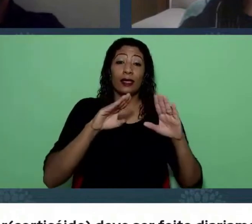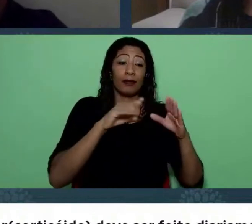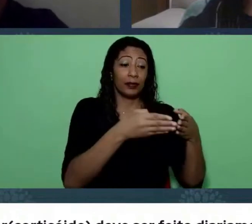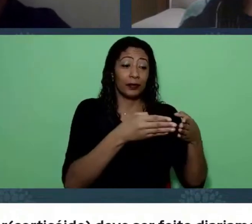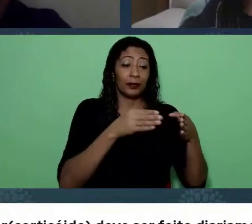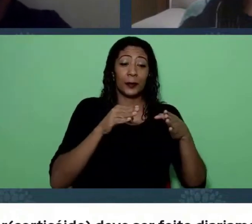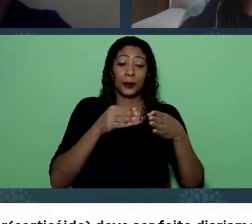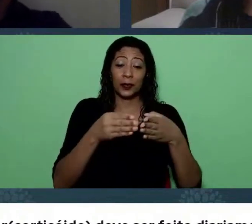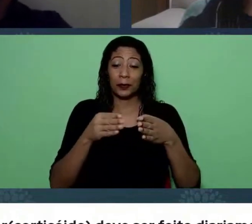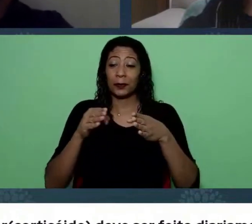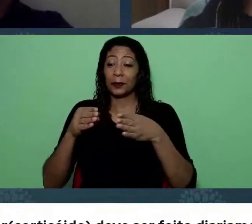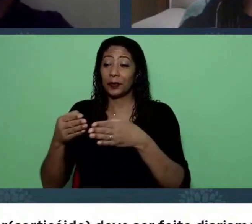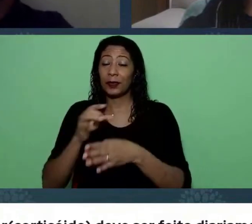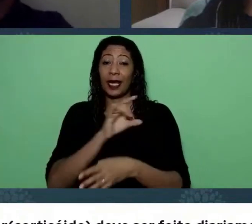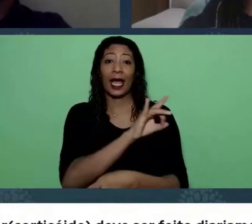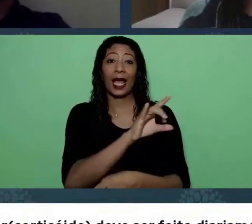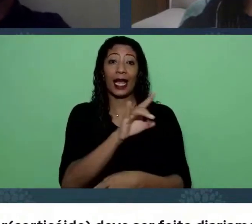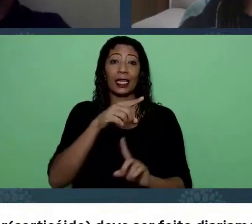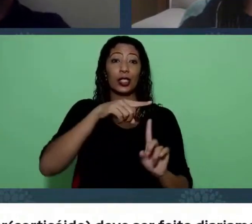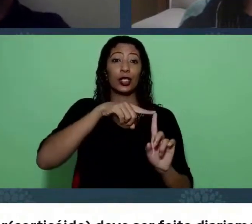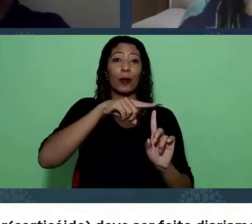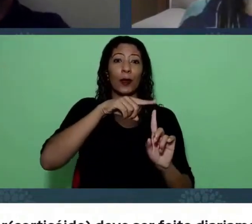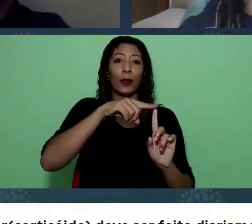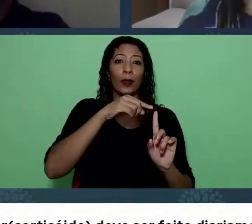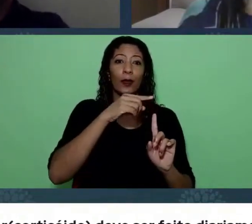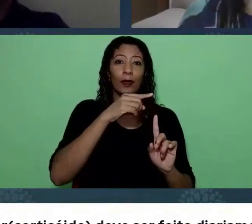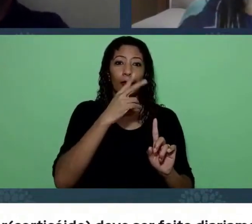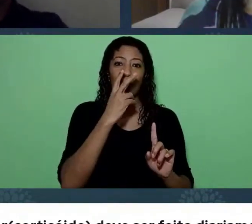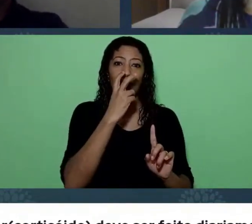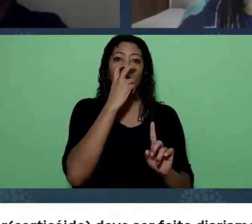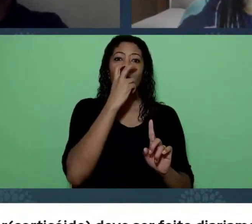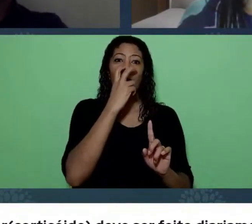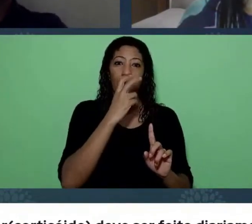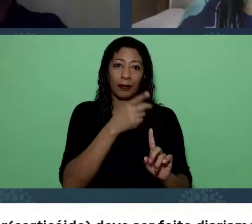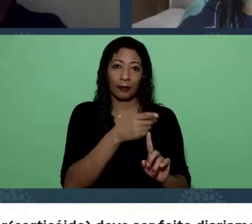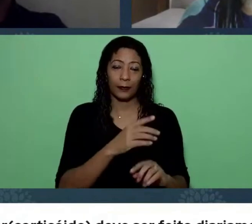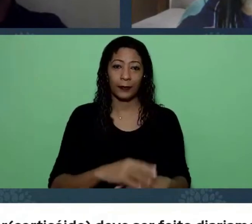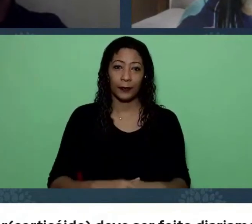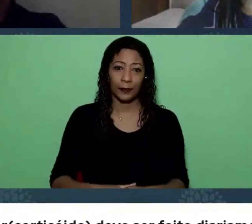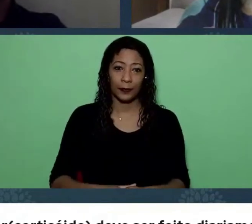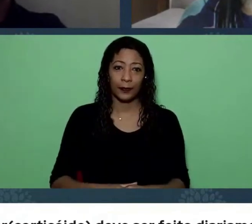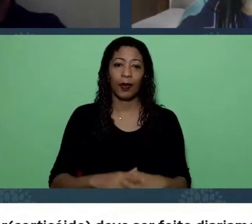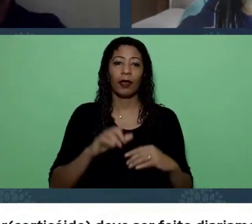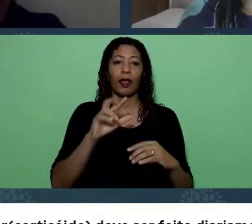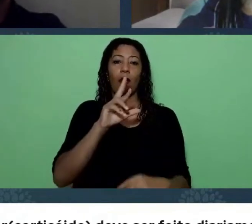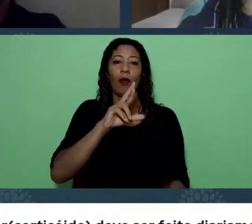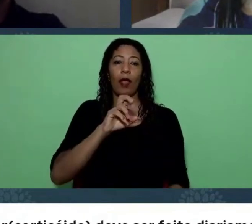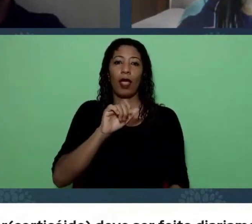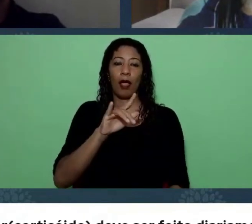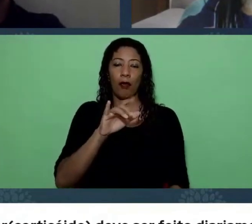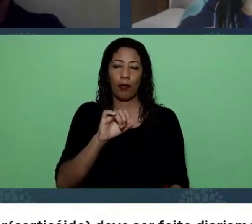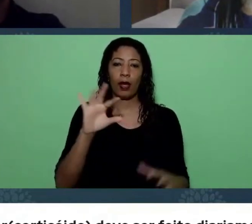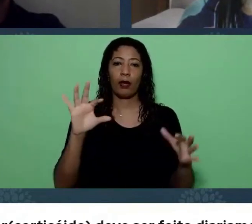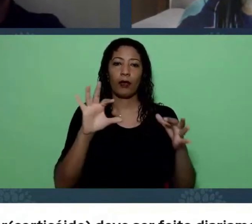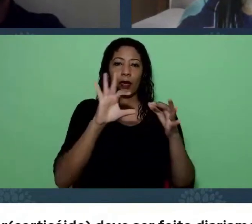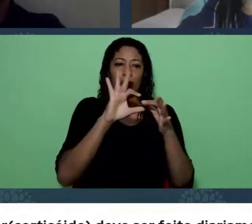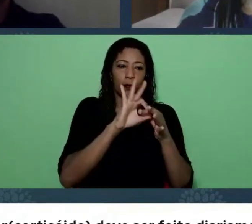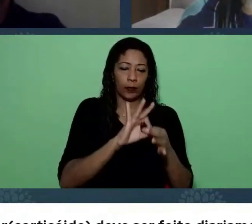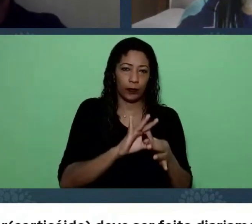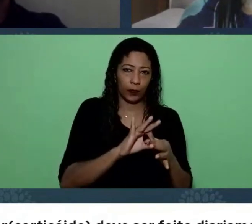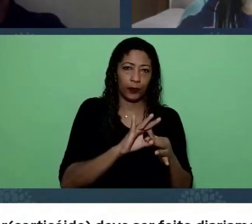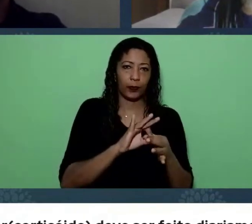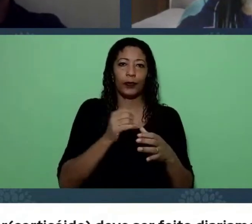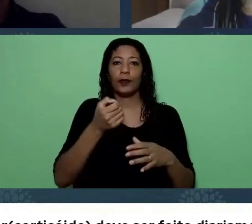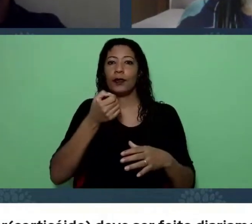de dispositivos inalatórios. Mas vejam, o Relvar, ele é uma associação de broncodilatador com corticoide